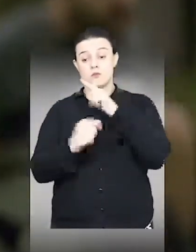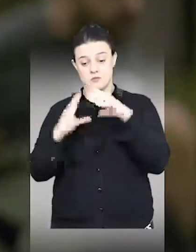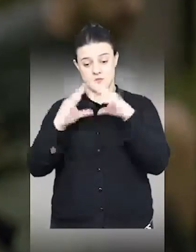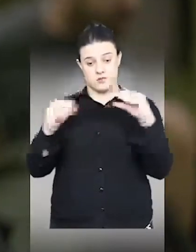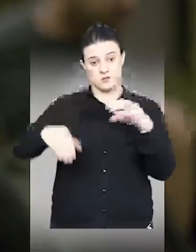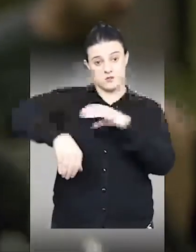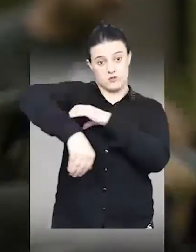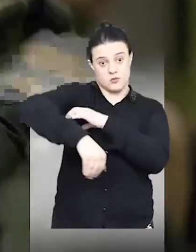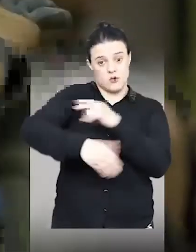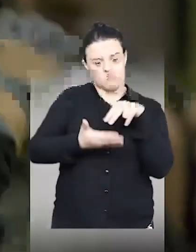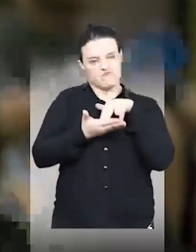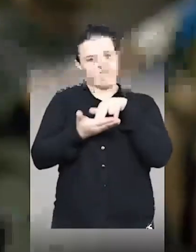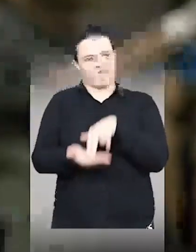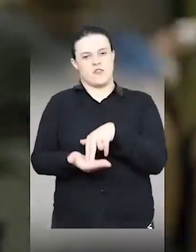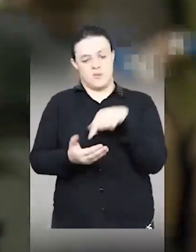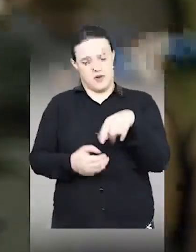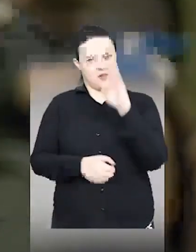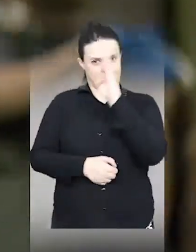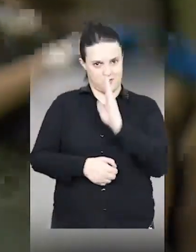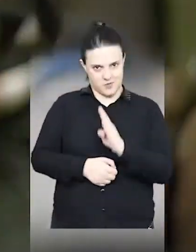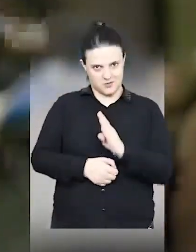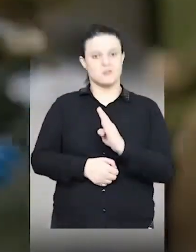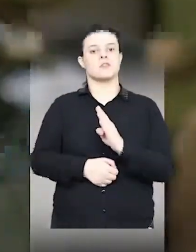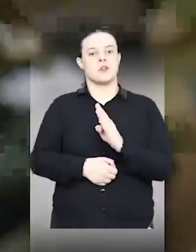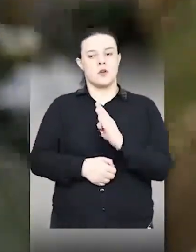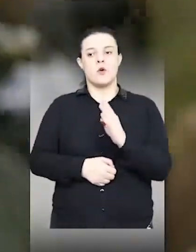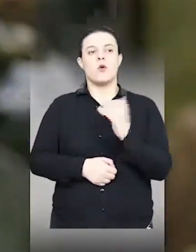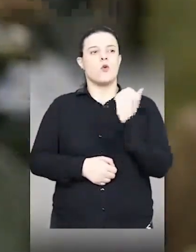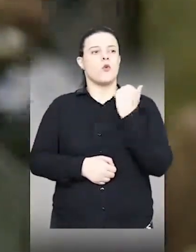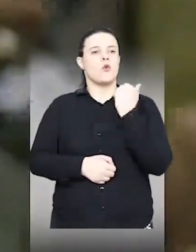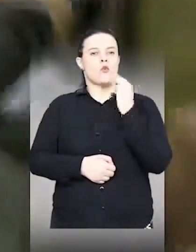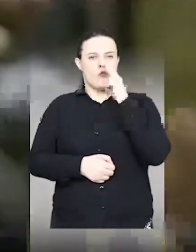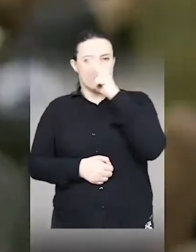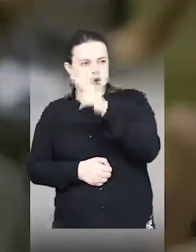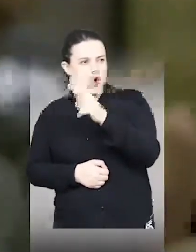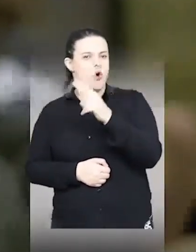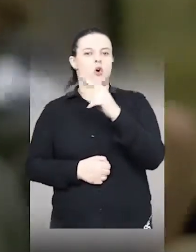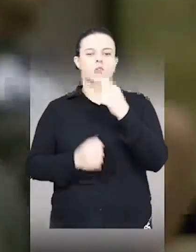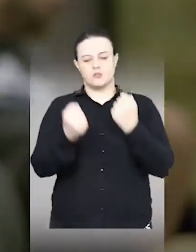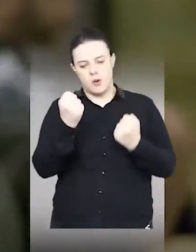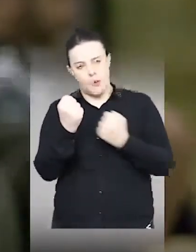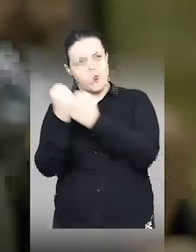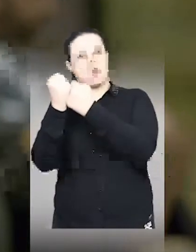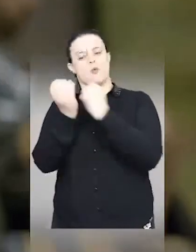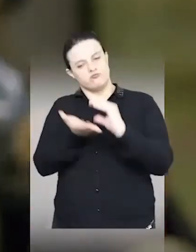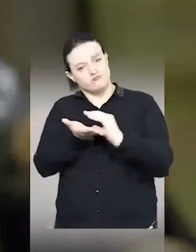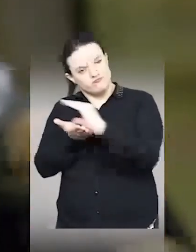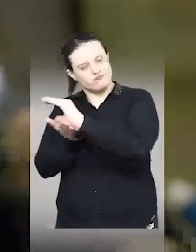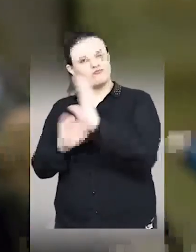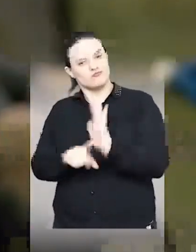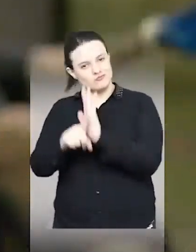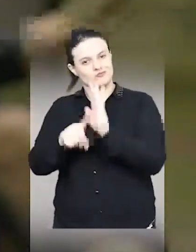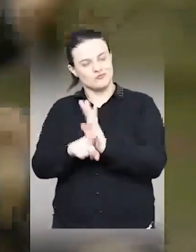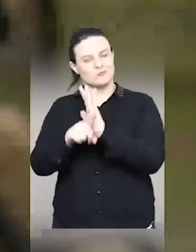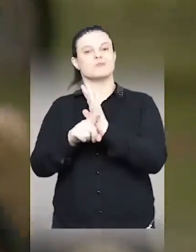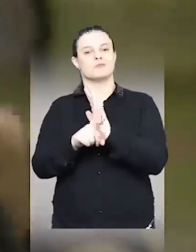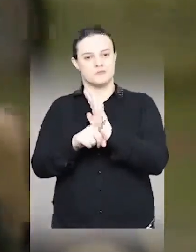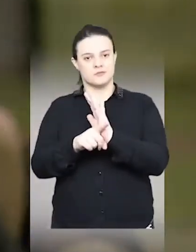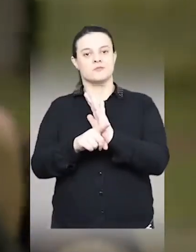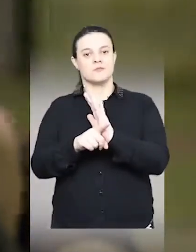ver uma modalidade bem consolidada aqui no Brasil, forte, com apoio,